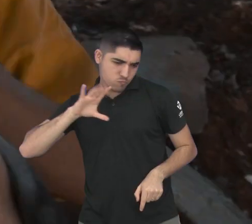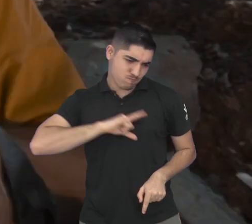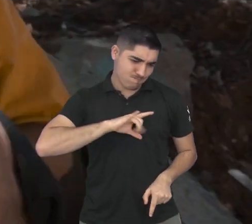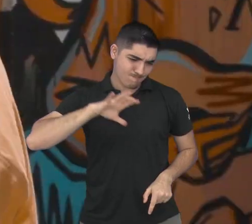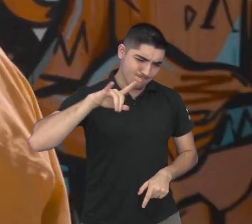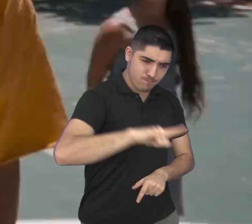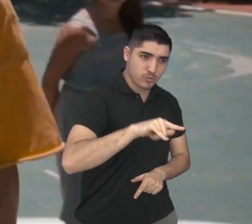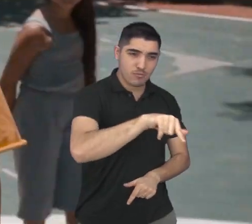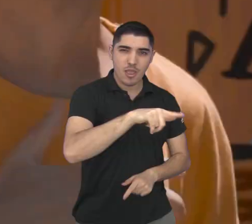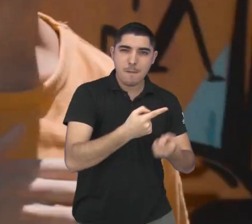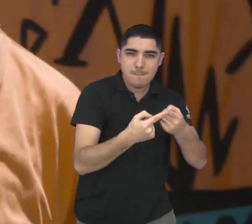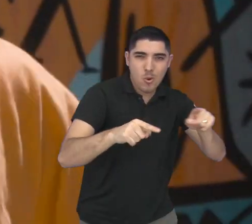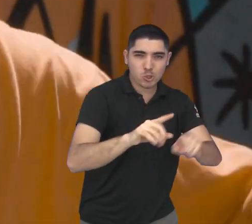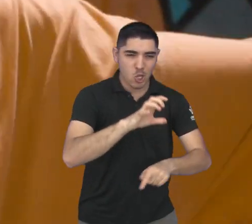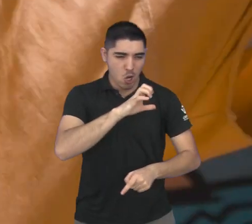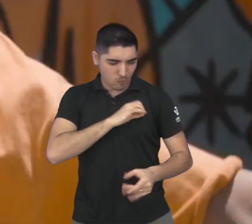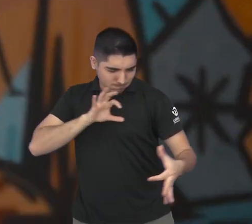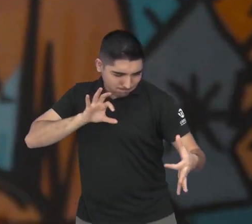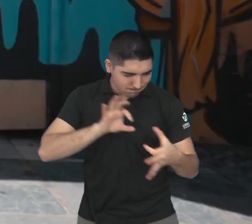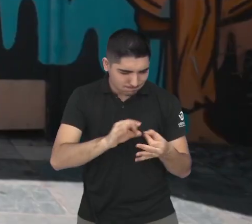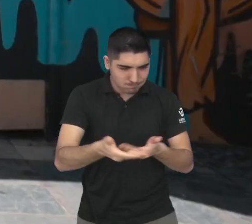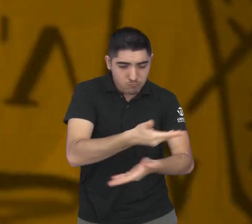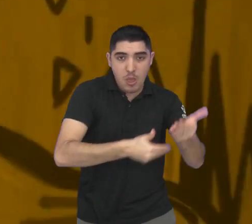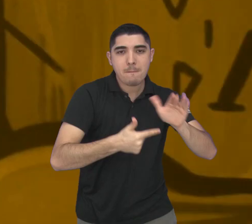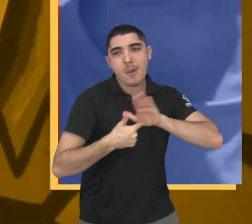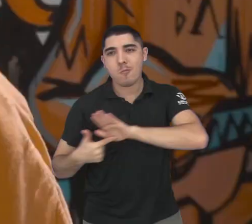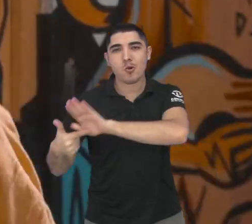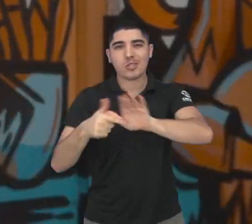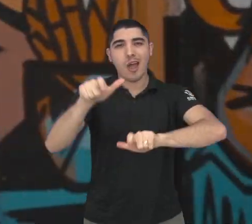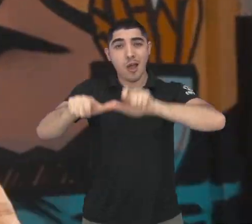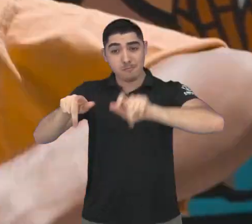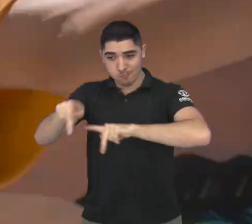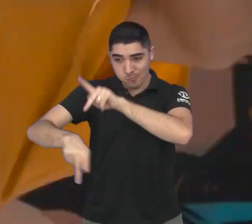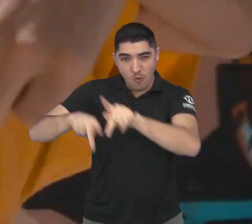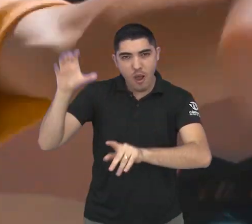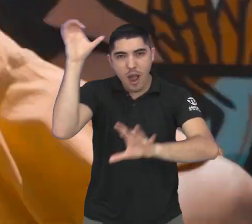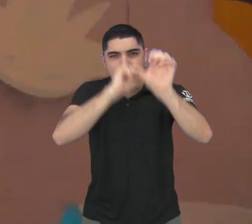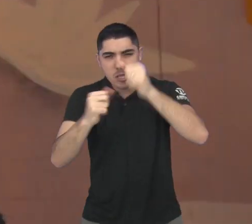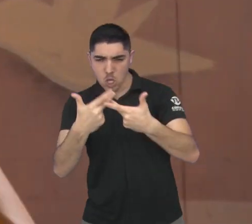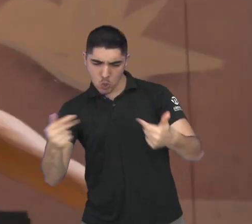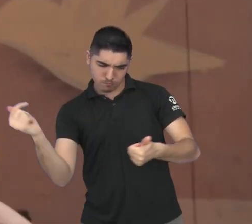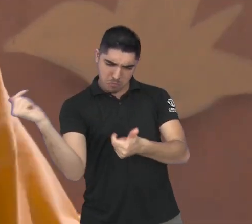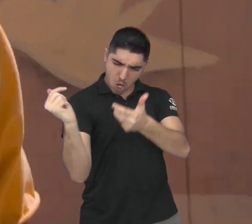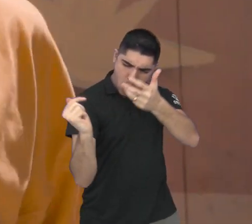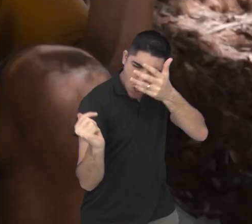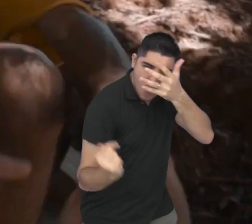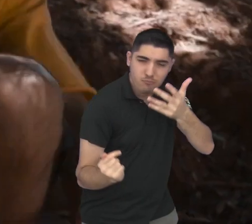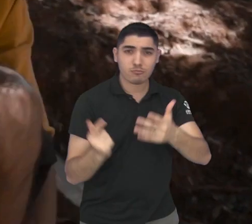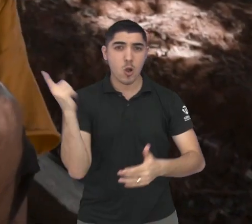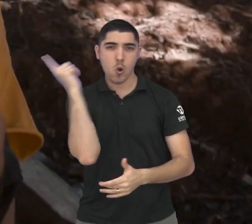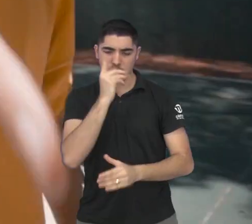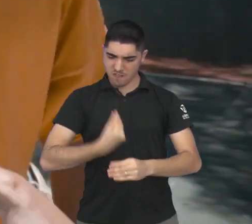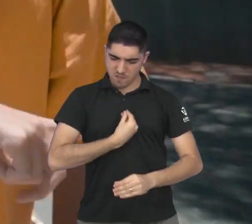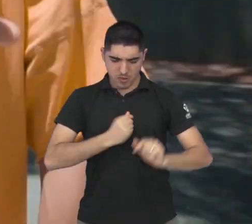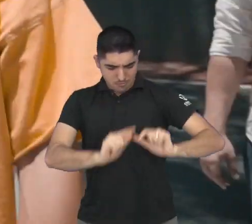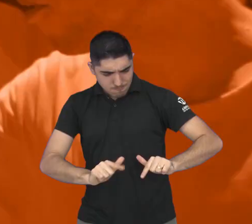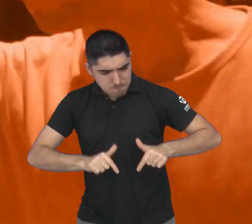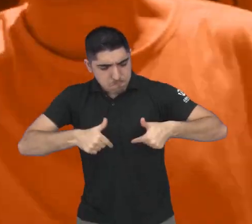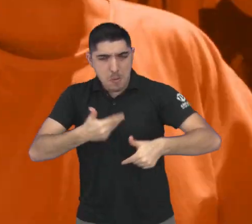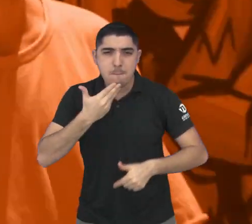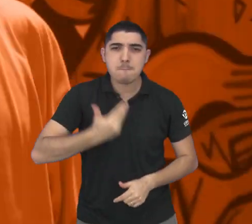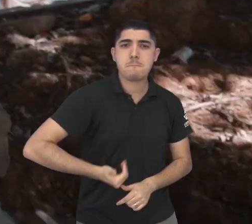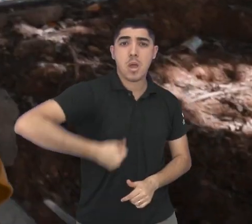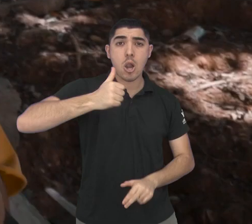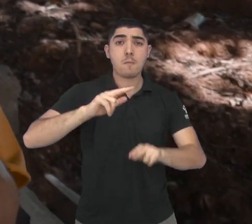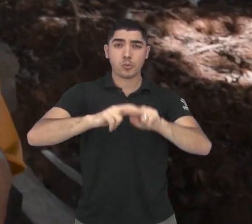traumas de músicos. Orar por mim quando eu falo pro público. É que eu não entendo de acorde esses bagulho, mas que seja despertador, não dorme no